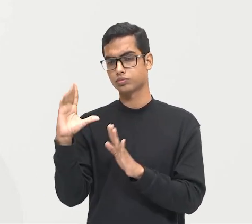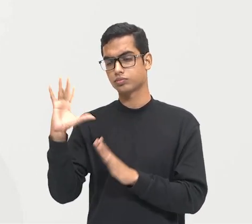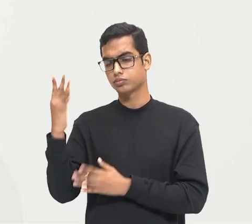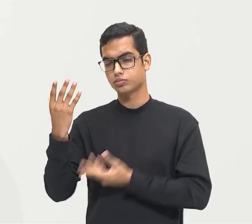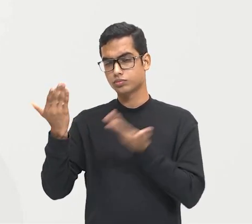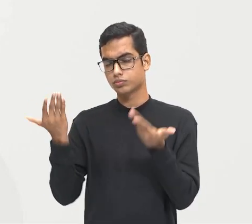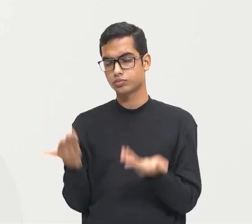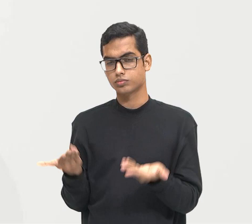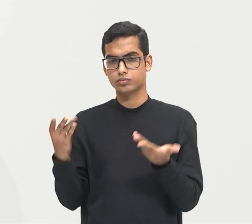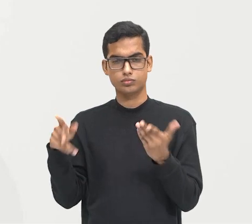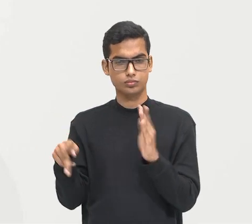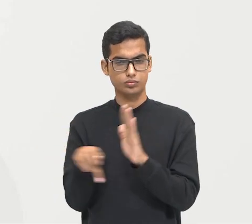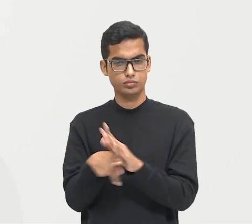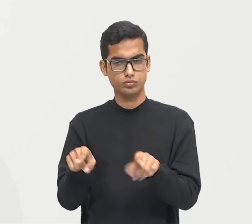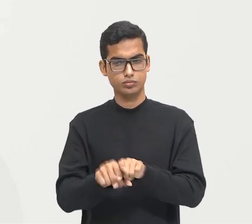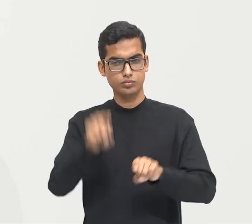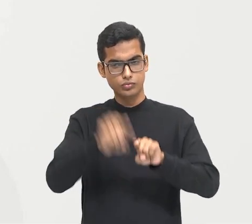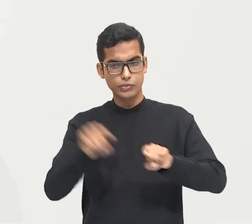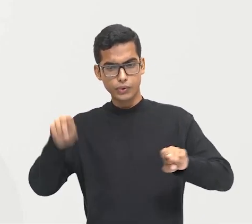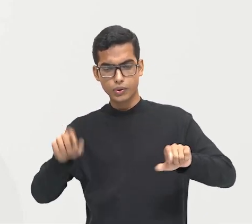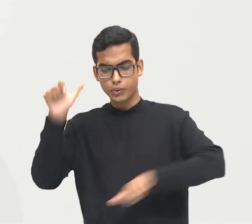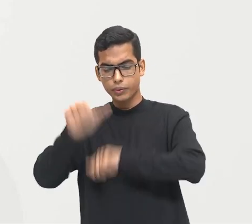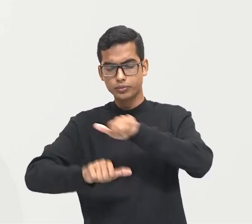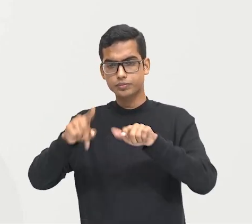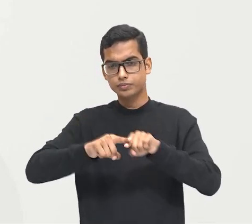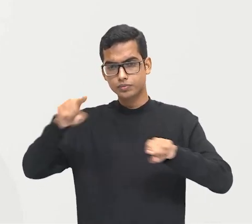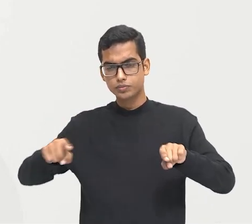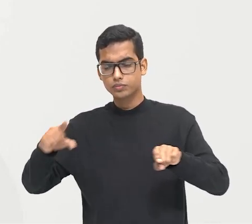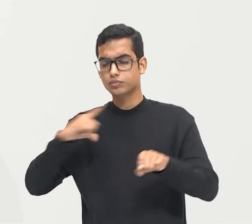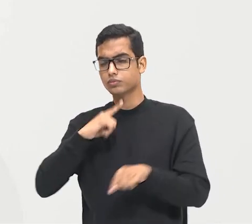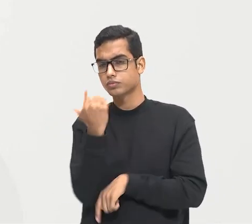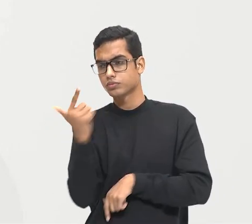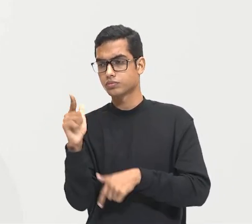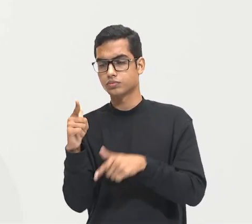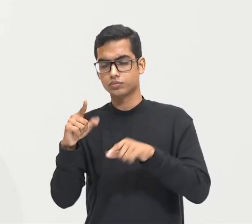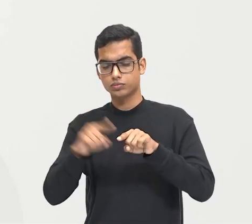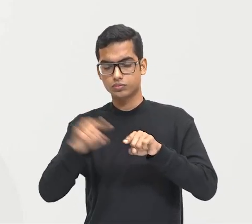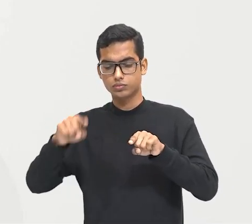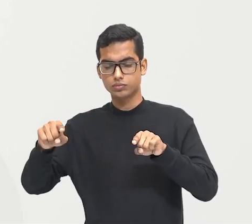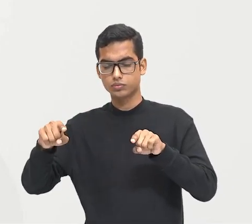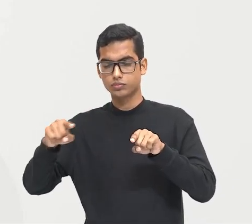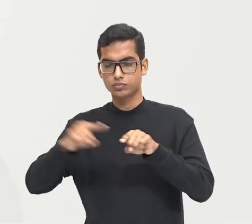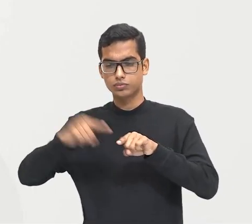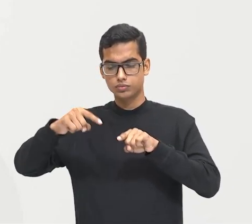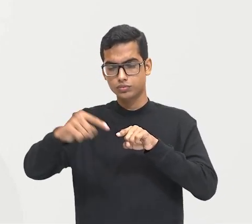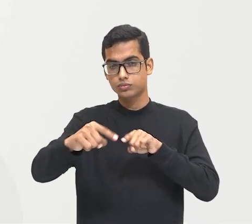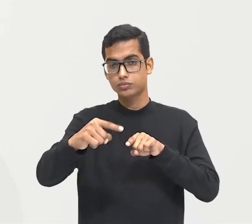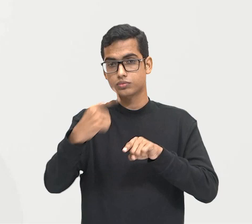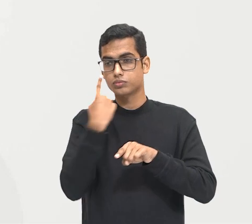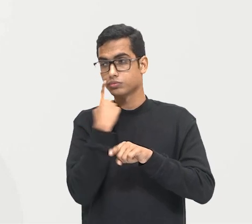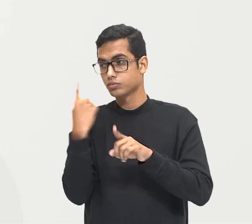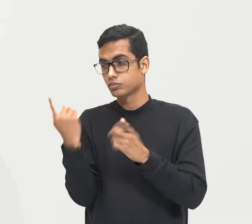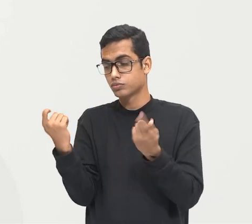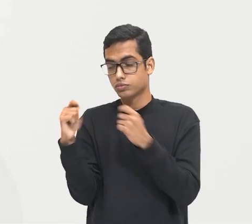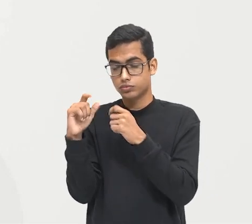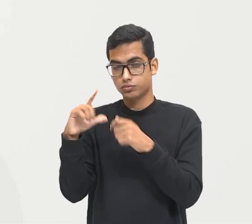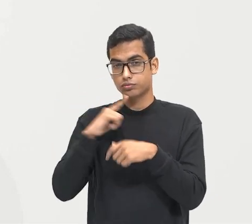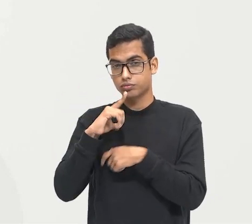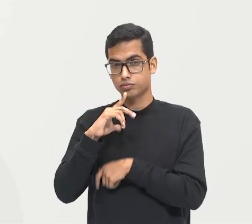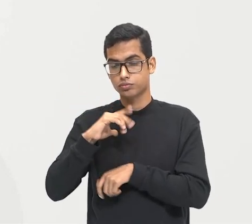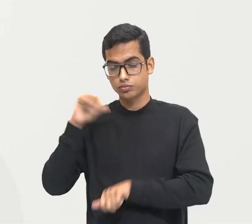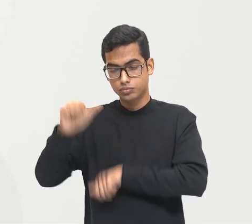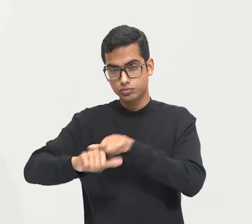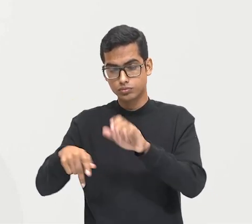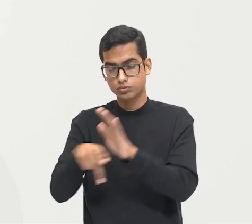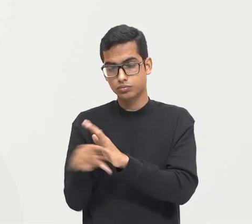que acontece quando uma onda muda o meio de propagação. Nesse caso, poderá ocorrer uma mudança no valor